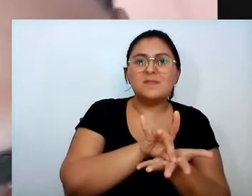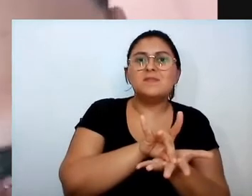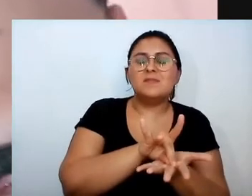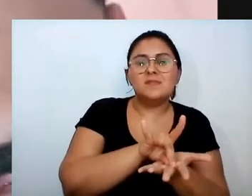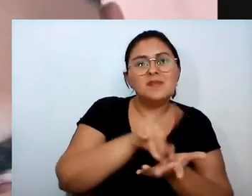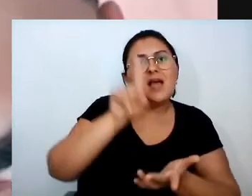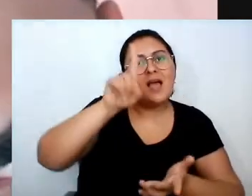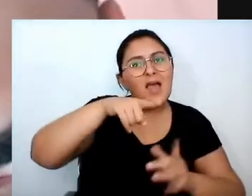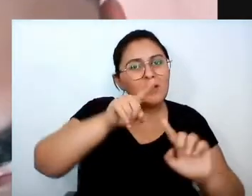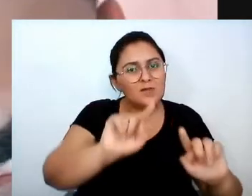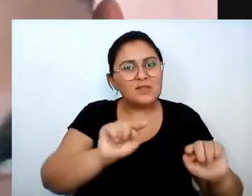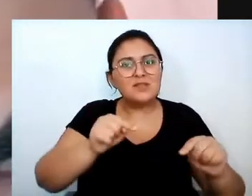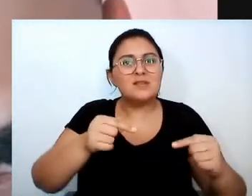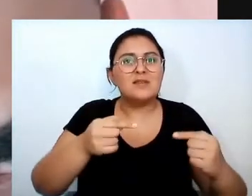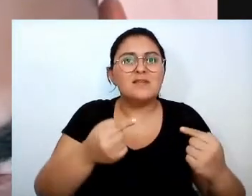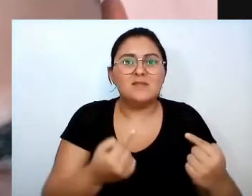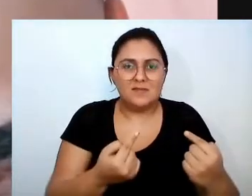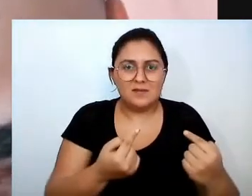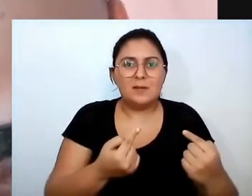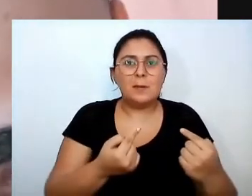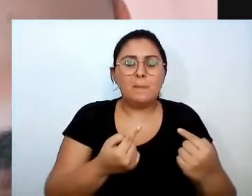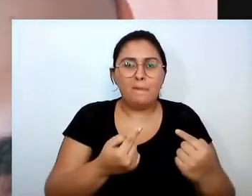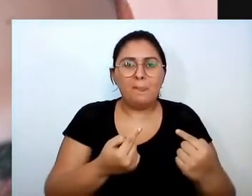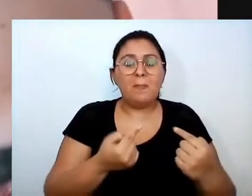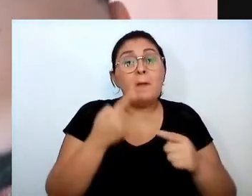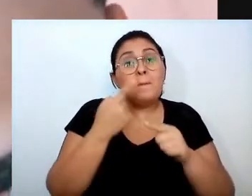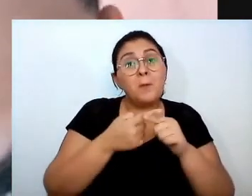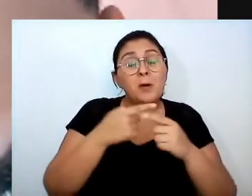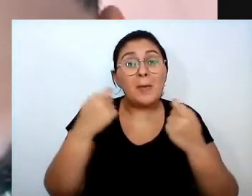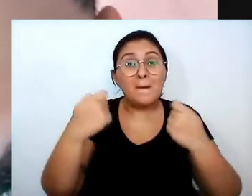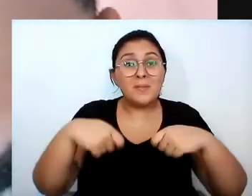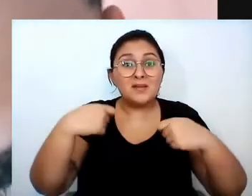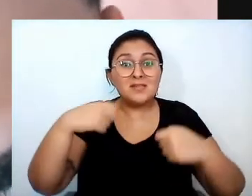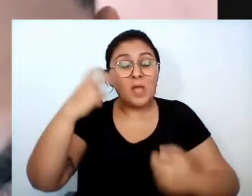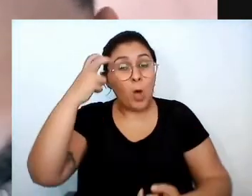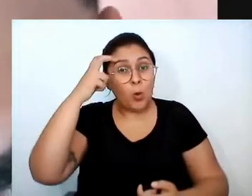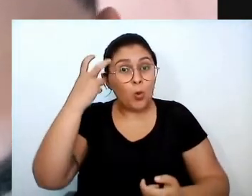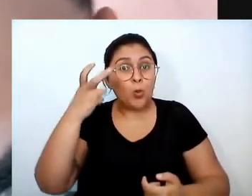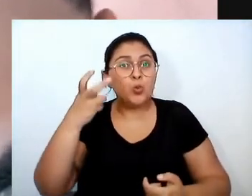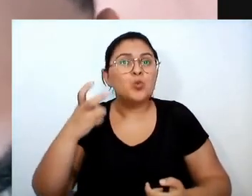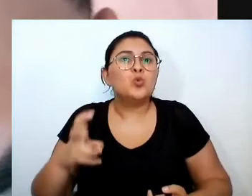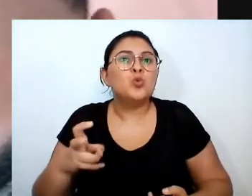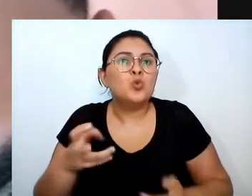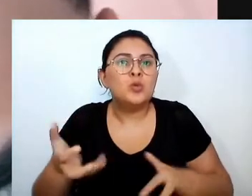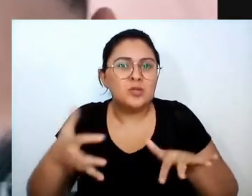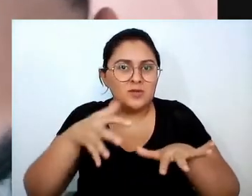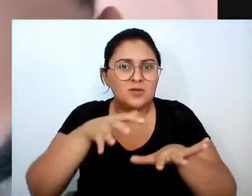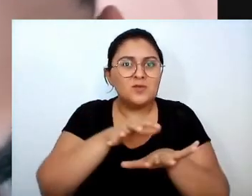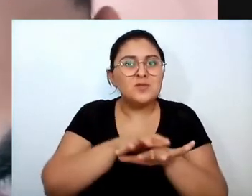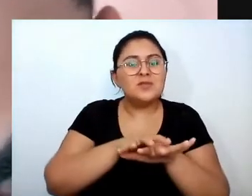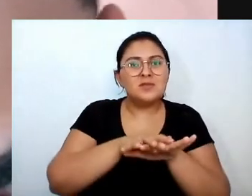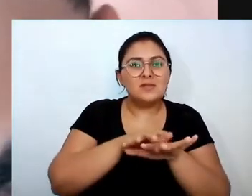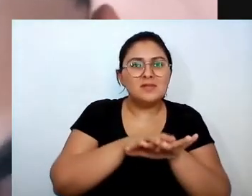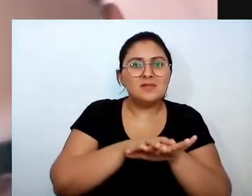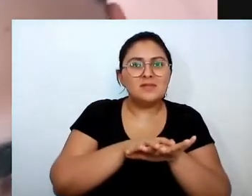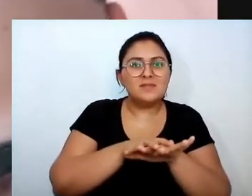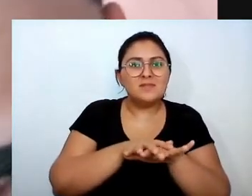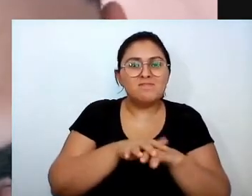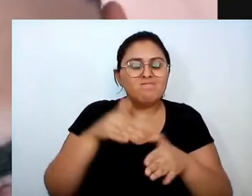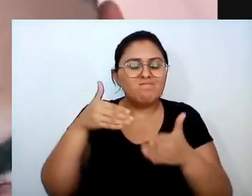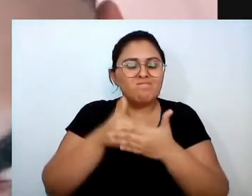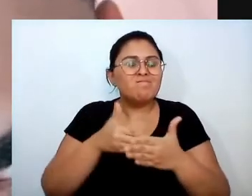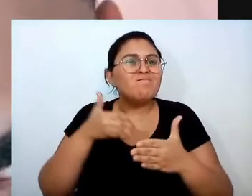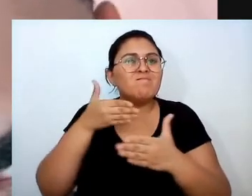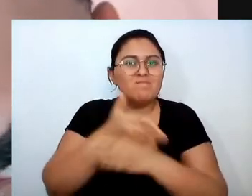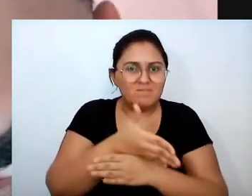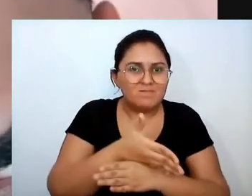né? Esse que é um aspecto talvez seja mais desafiador, né? A questão da construção de uma cultura inclusiva, né? De uma cultura de